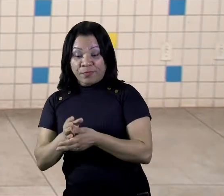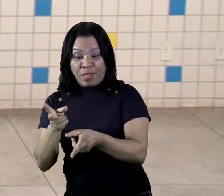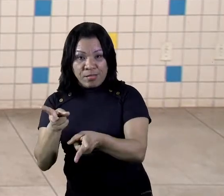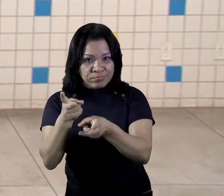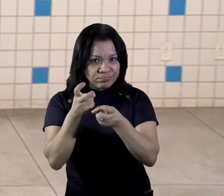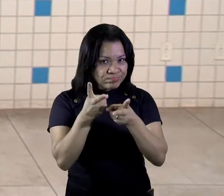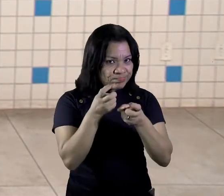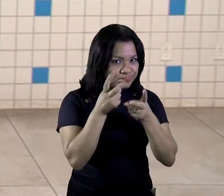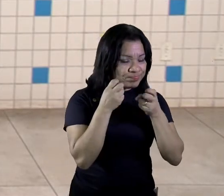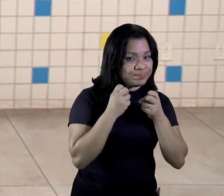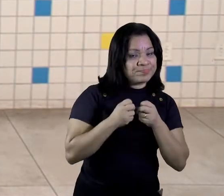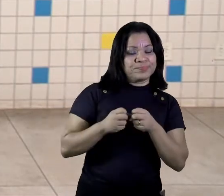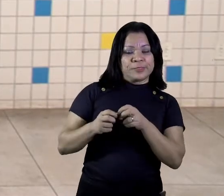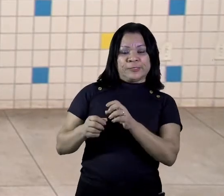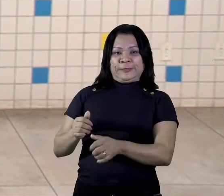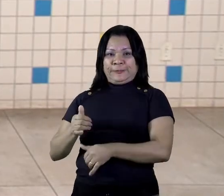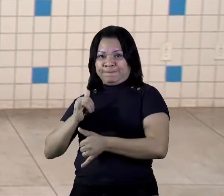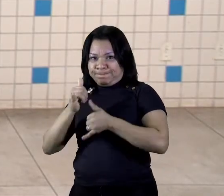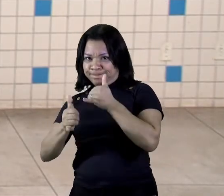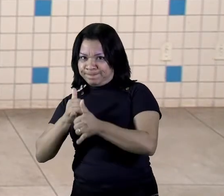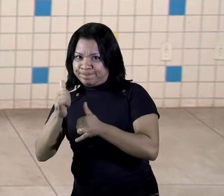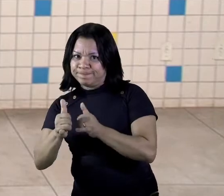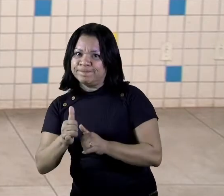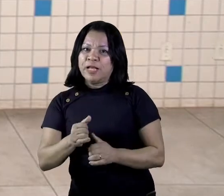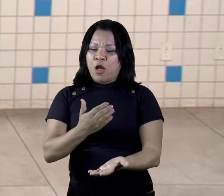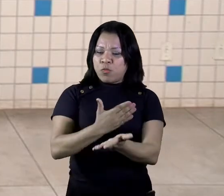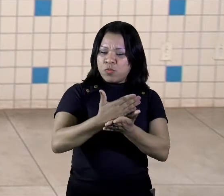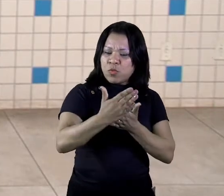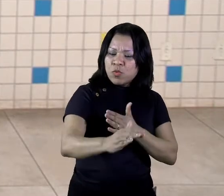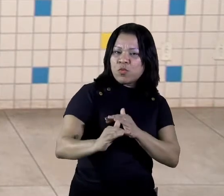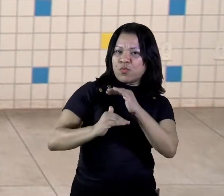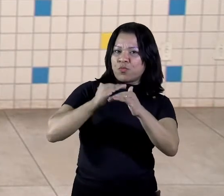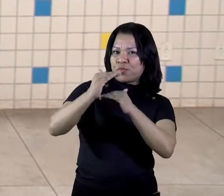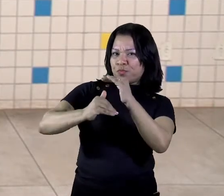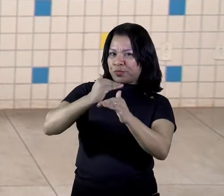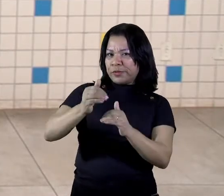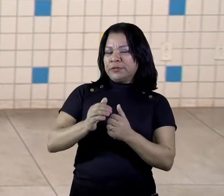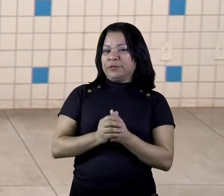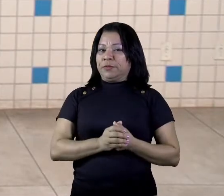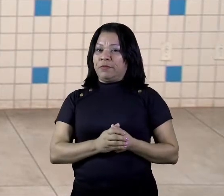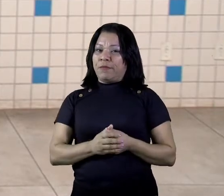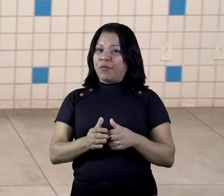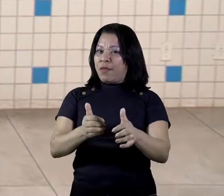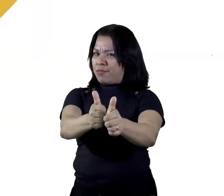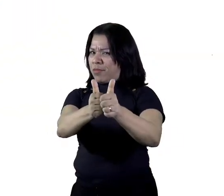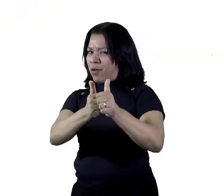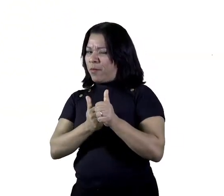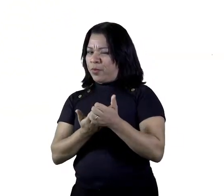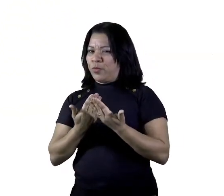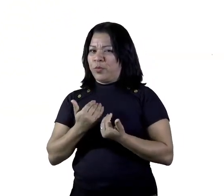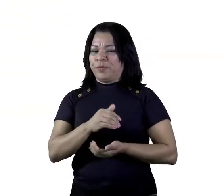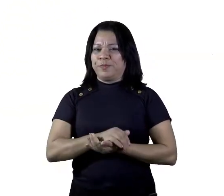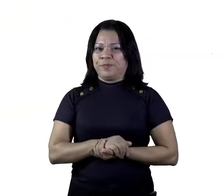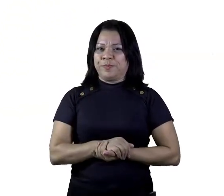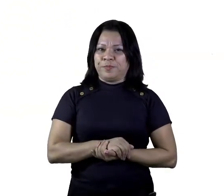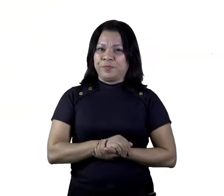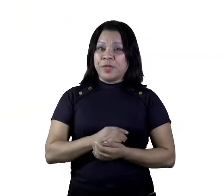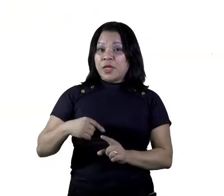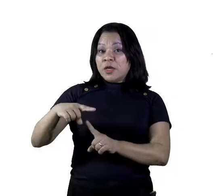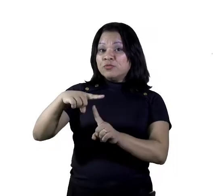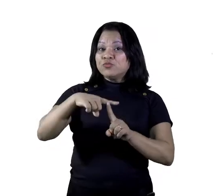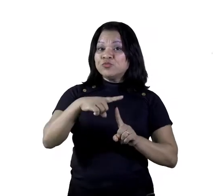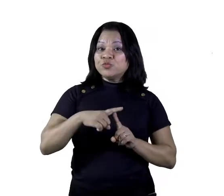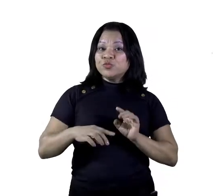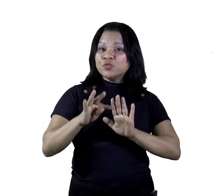de acordo com a introdução, o desenvolvimento e os elementos da narrativa? Acompanhe comigo. Tipo de texto: